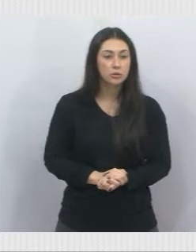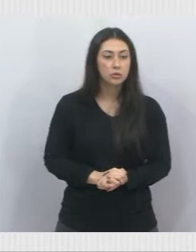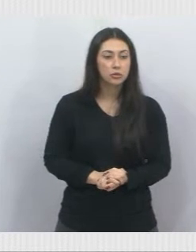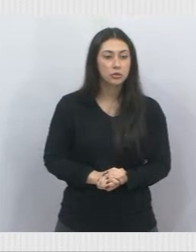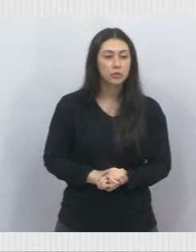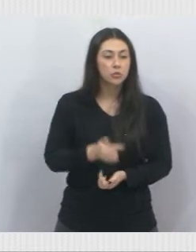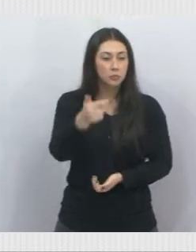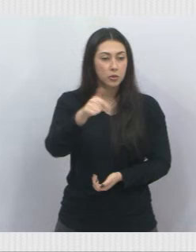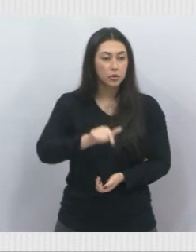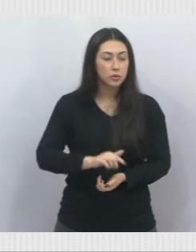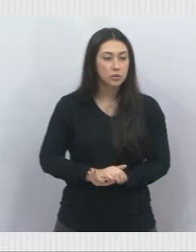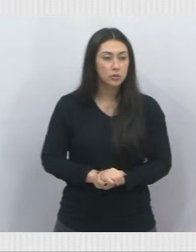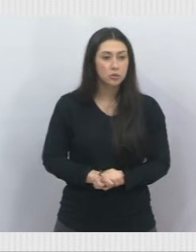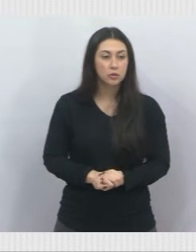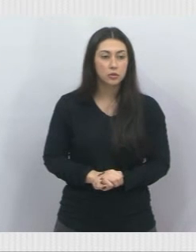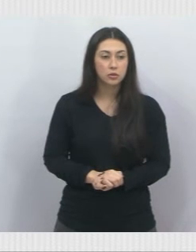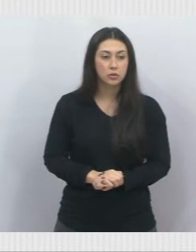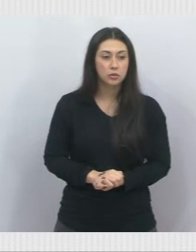Próximo.